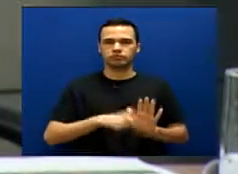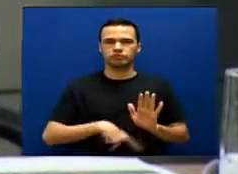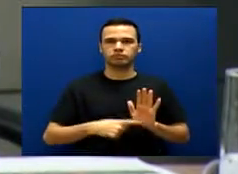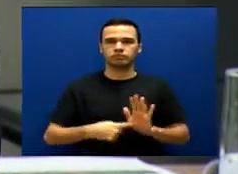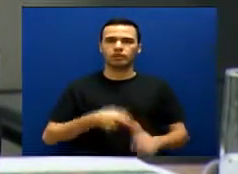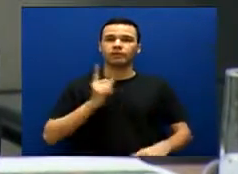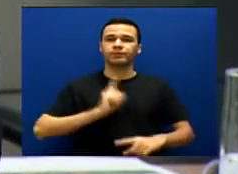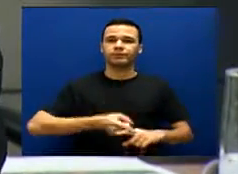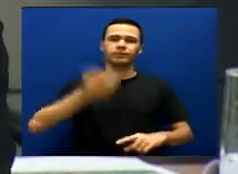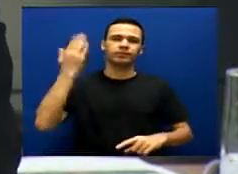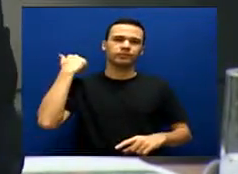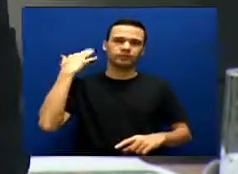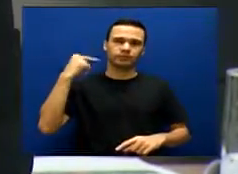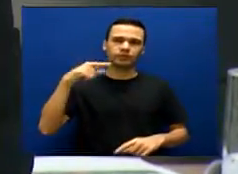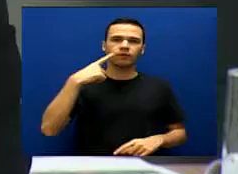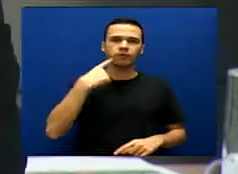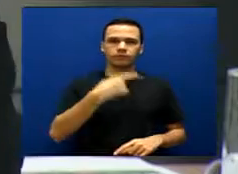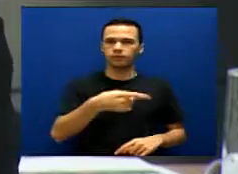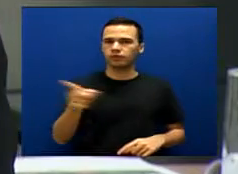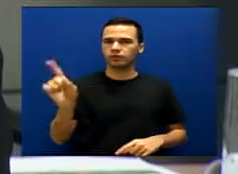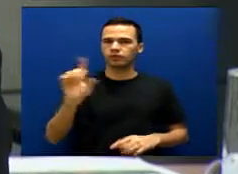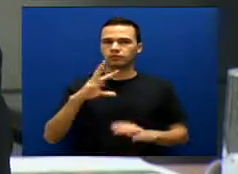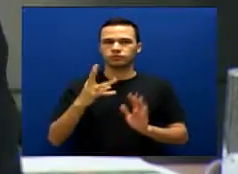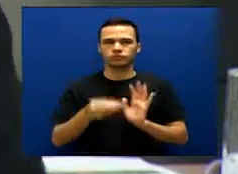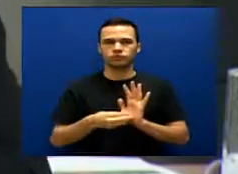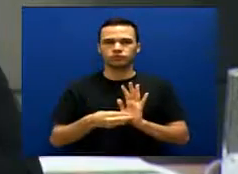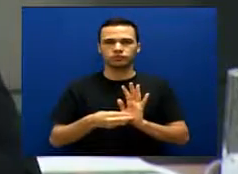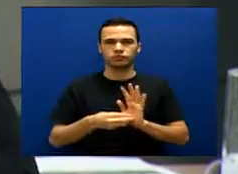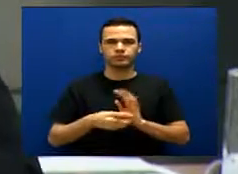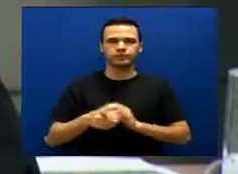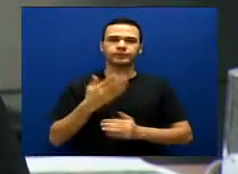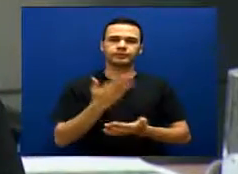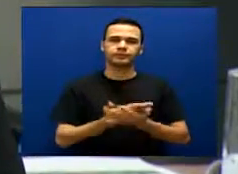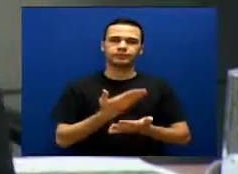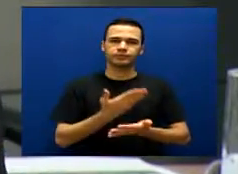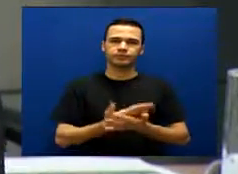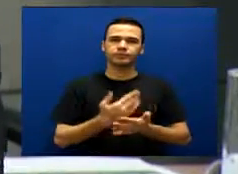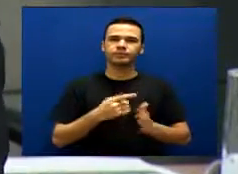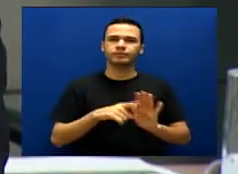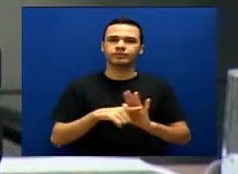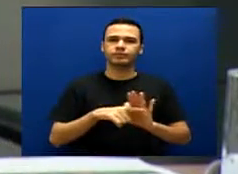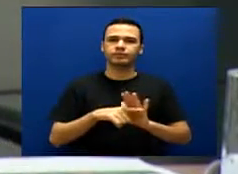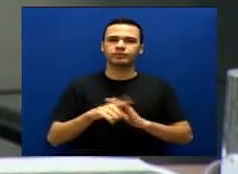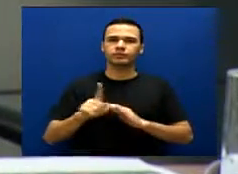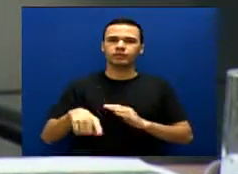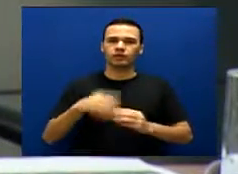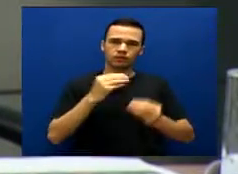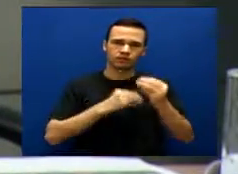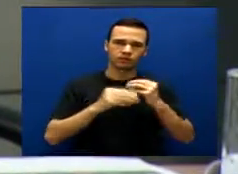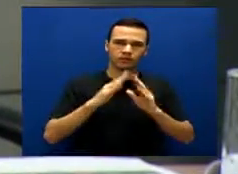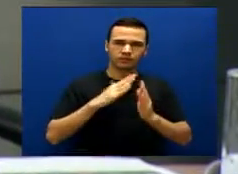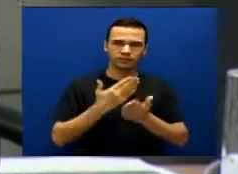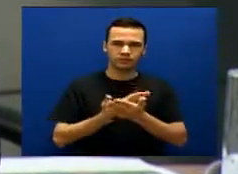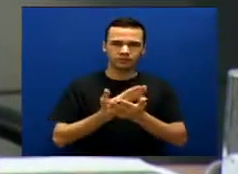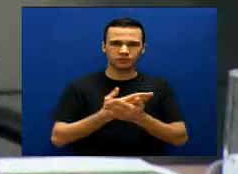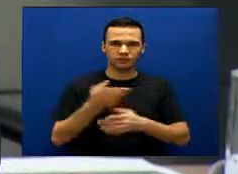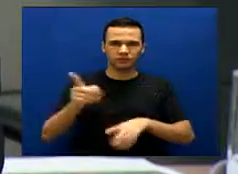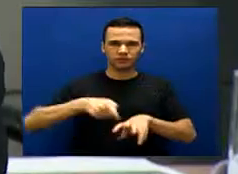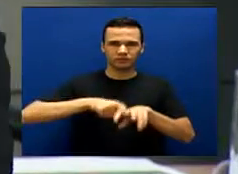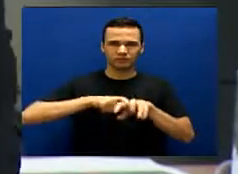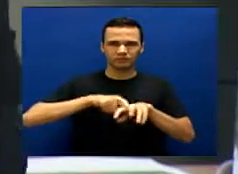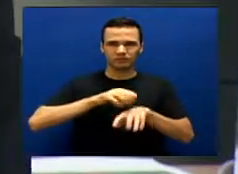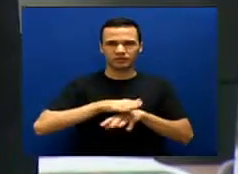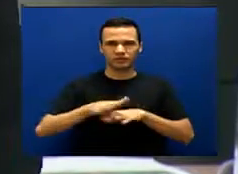porque da onde eu vim ali na região, eu vi com meus olhos, Vanderlei Diogo, eu estudei ali, a primeira refeição das crianças que vem de chinelinho,